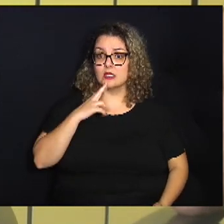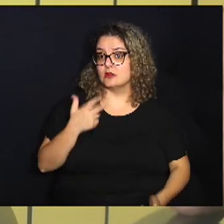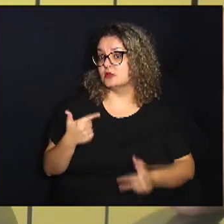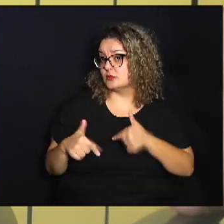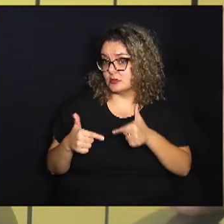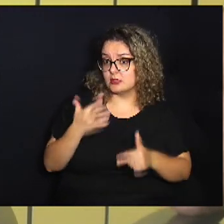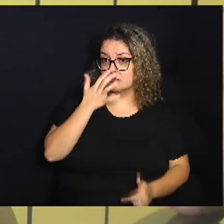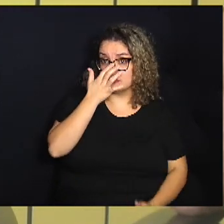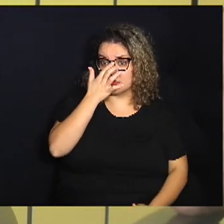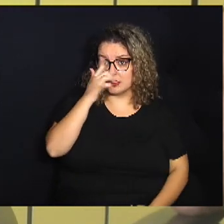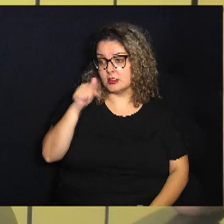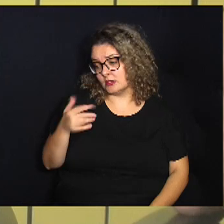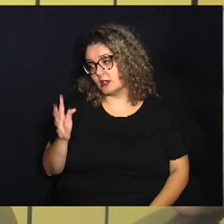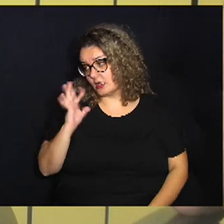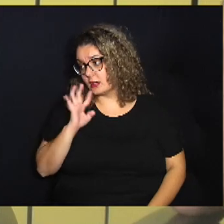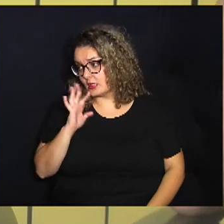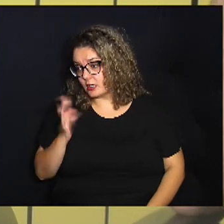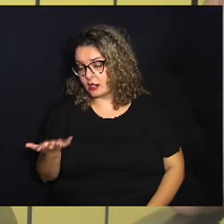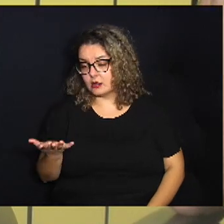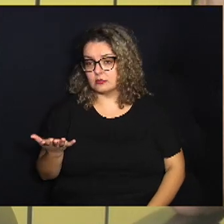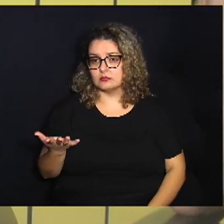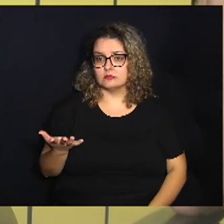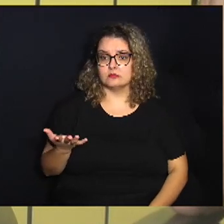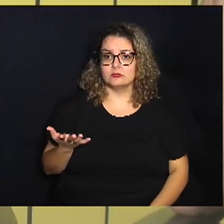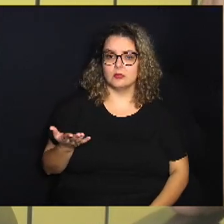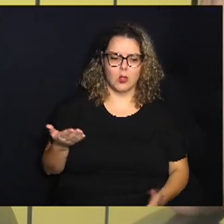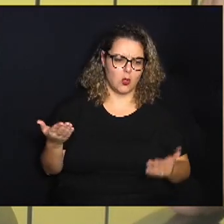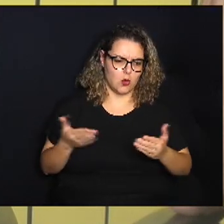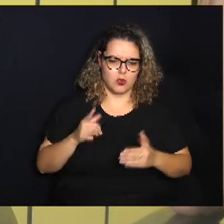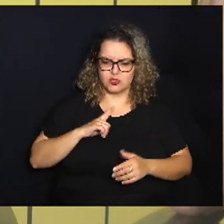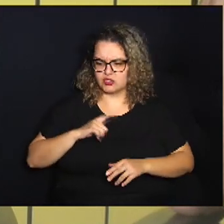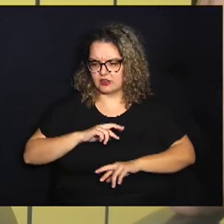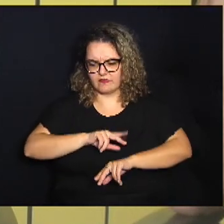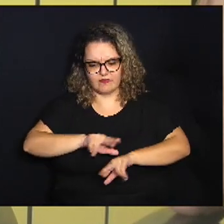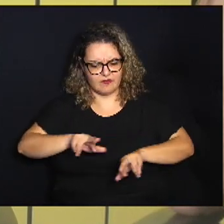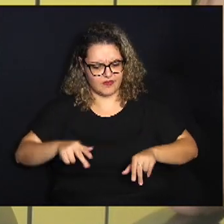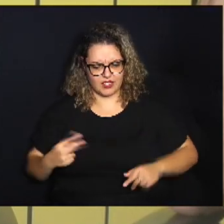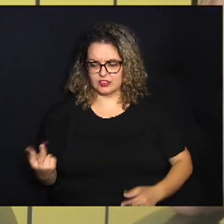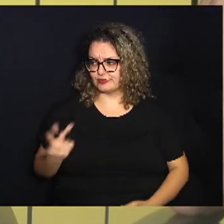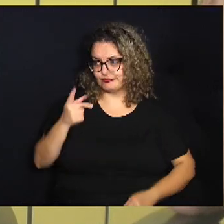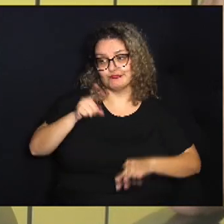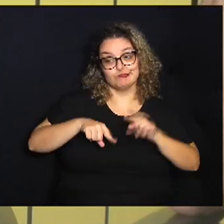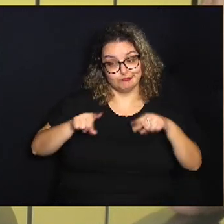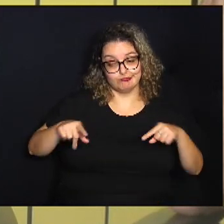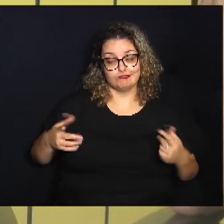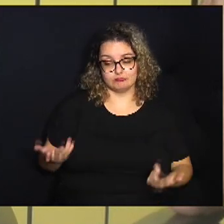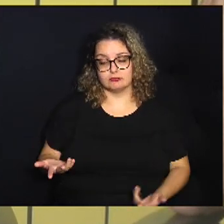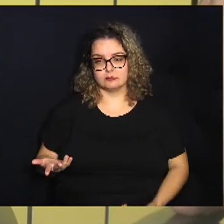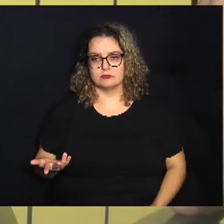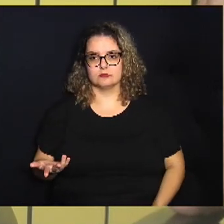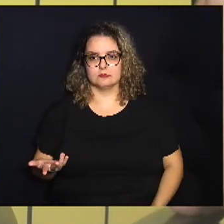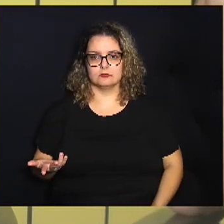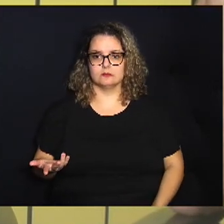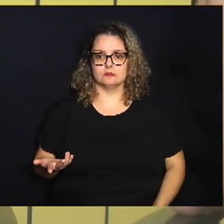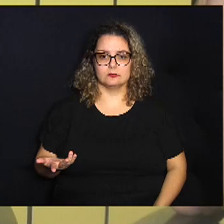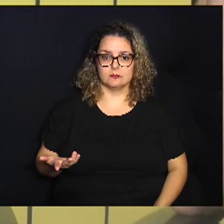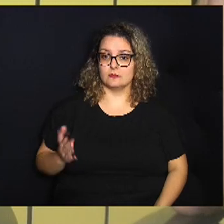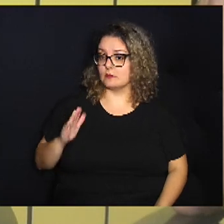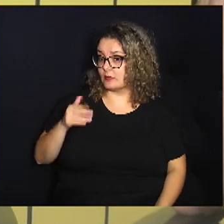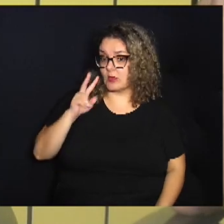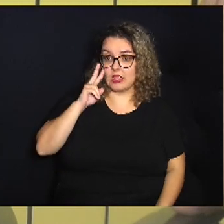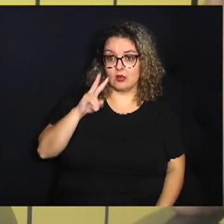Então isso é bem interessante, porque hoje em dia tem muitos valores sendo alterados, né? Quando você